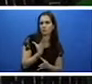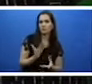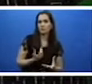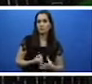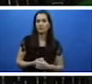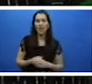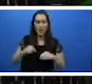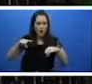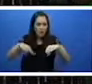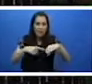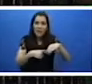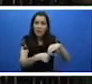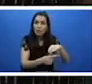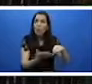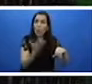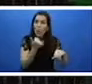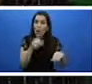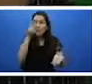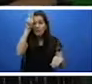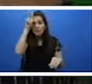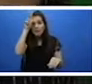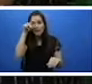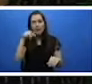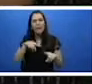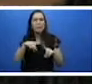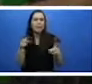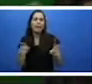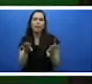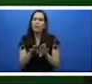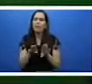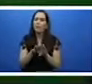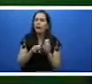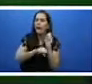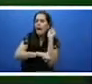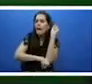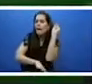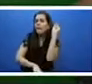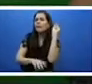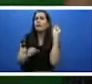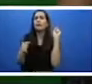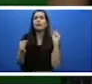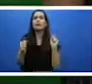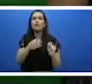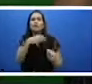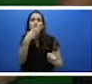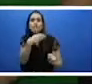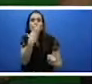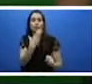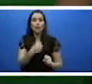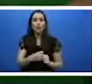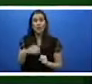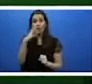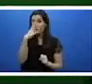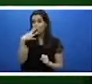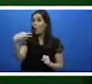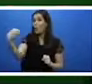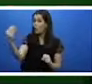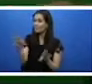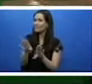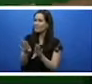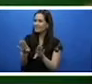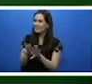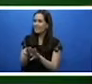tatu, comem pequenos insetos, mas também frutos, raízes, né? E o lobo-guará, que também se alimenta de